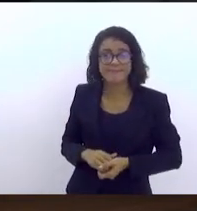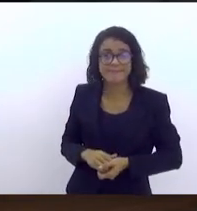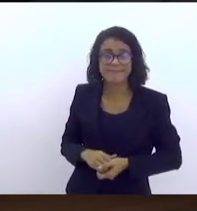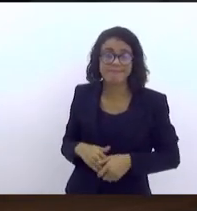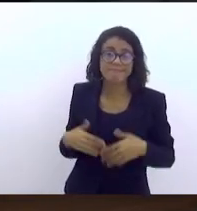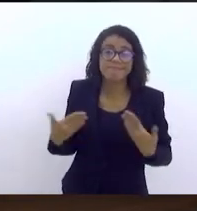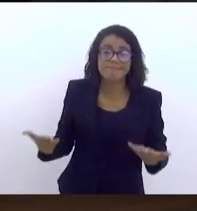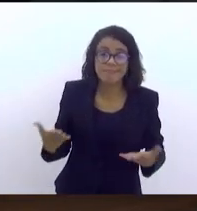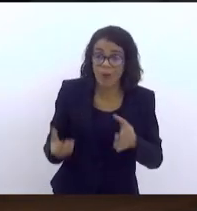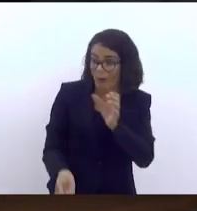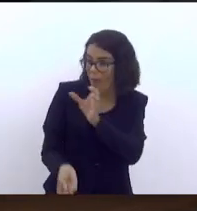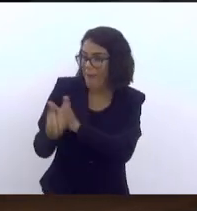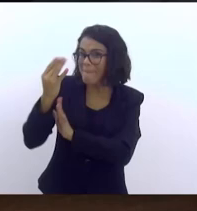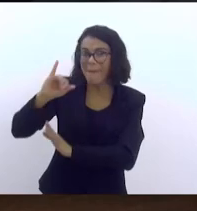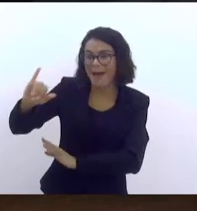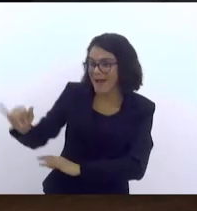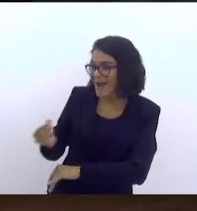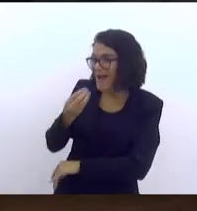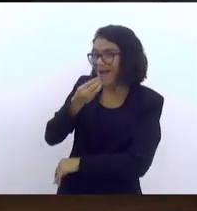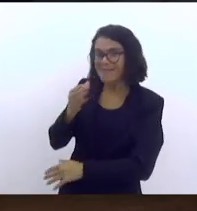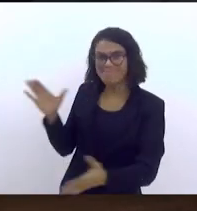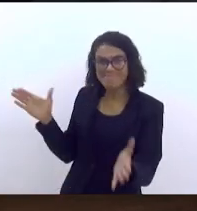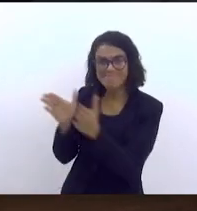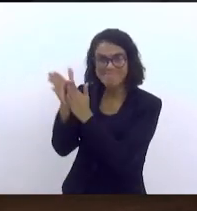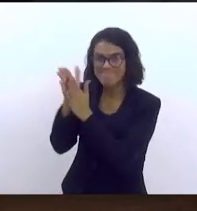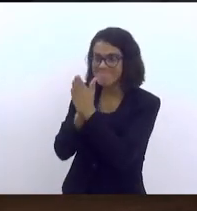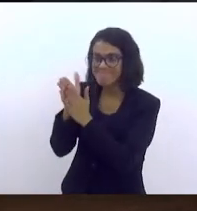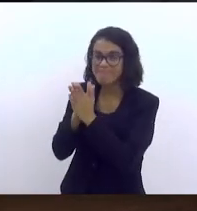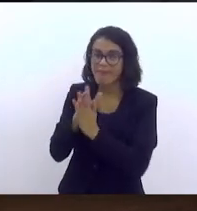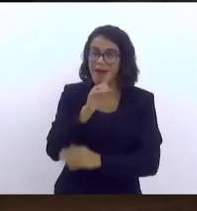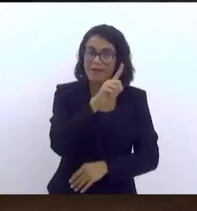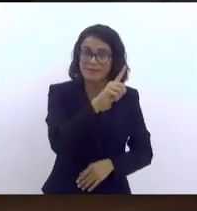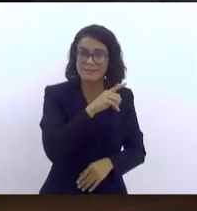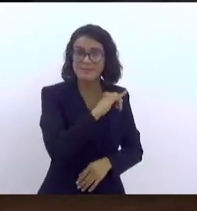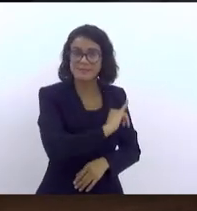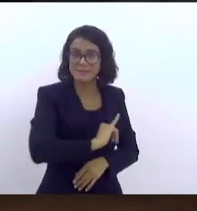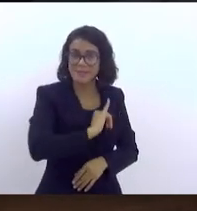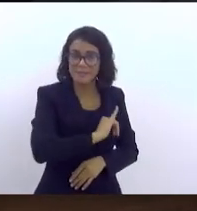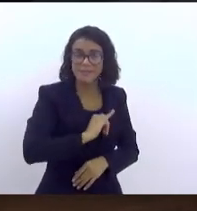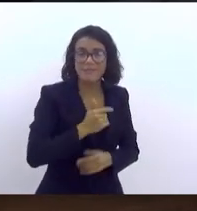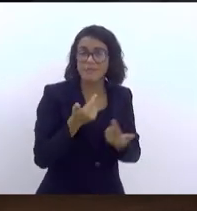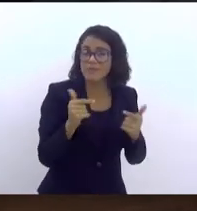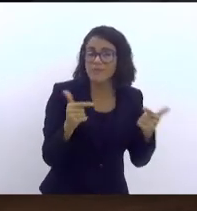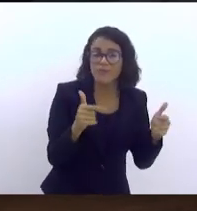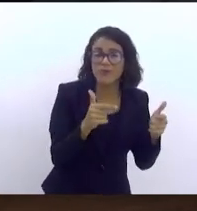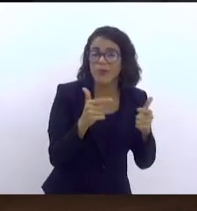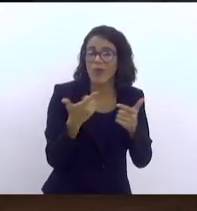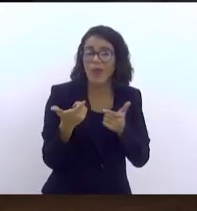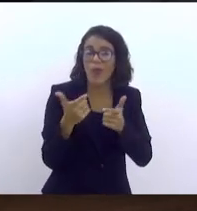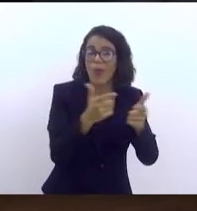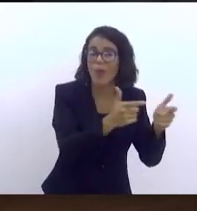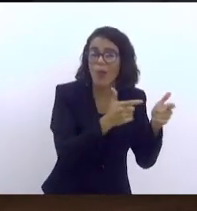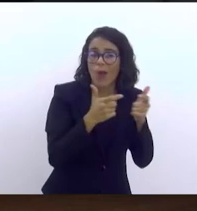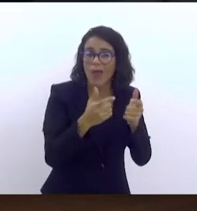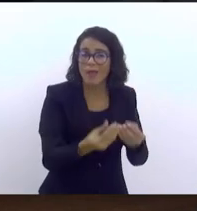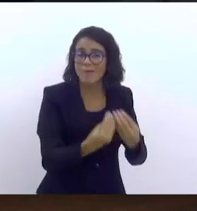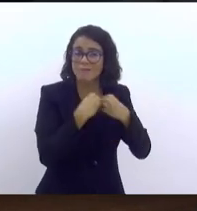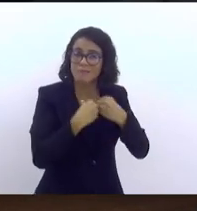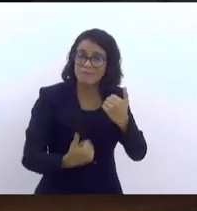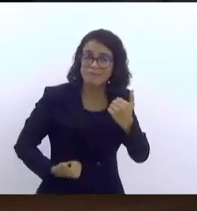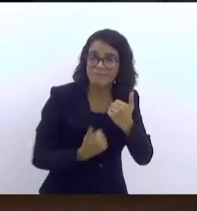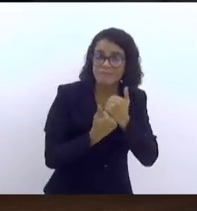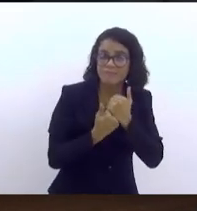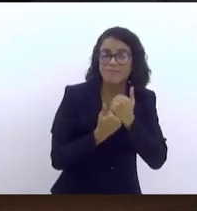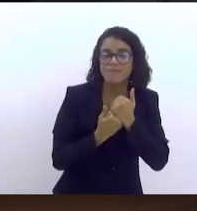então quando surgiu o abraço mas em Itaboraí não tem nenhuma rede que daria me daria esse mesmo suporte